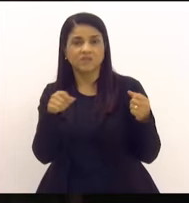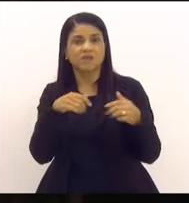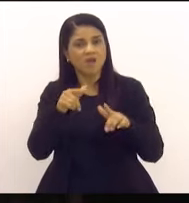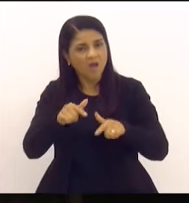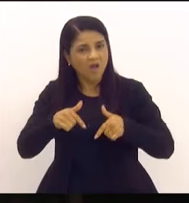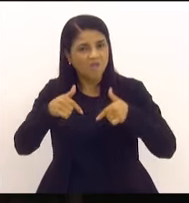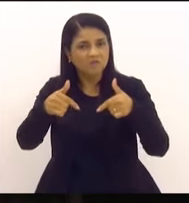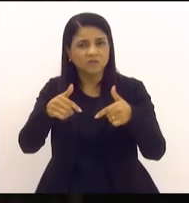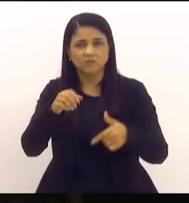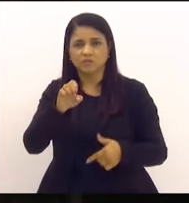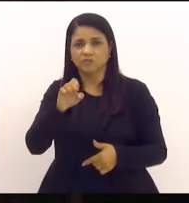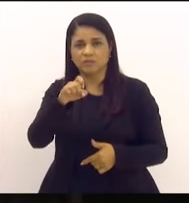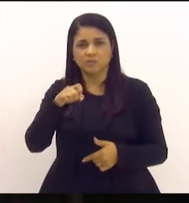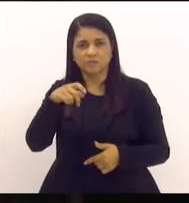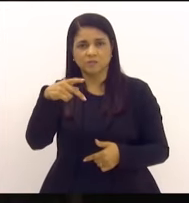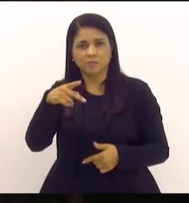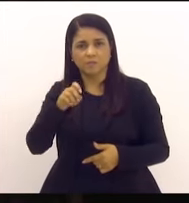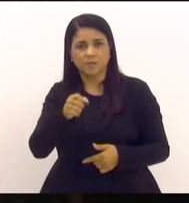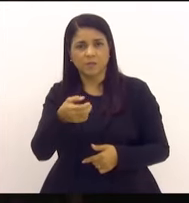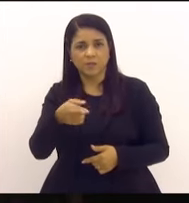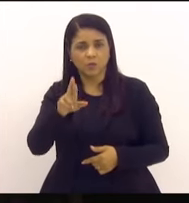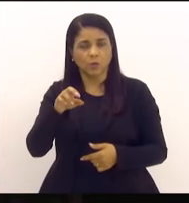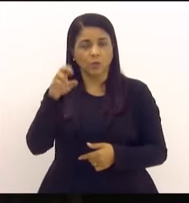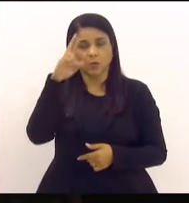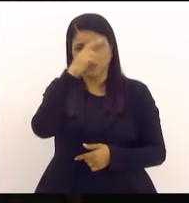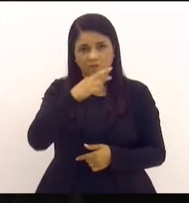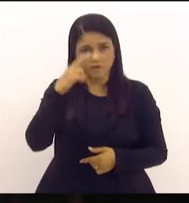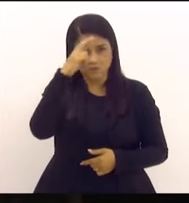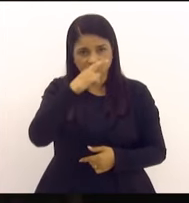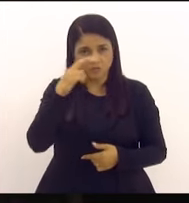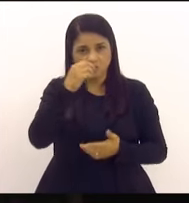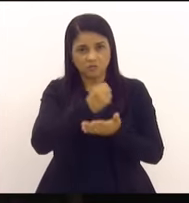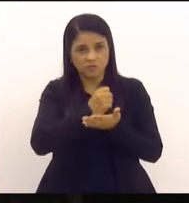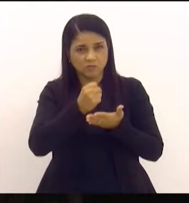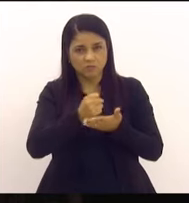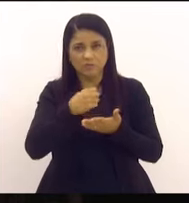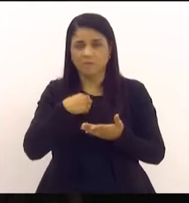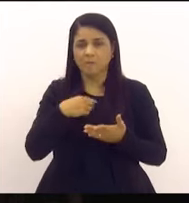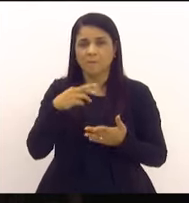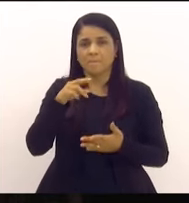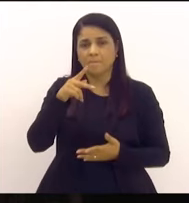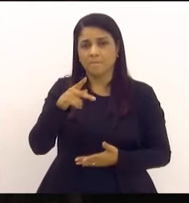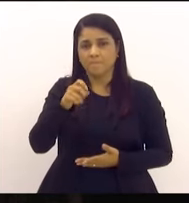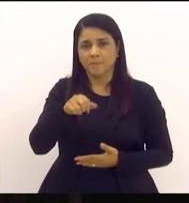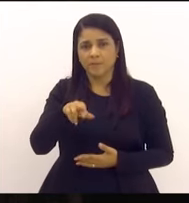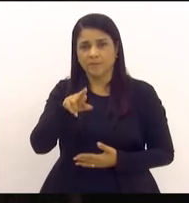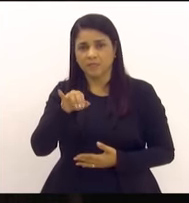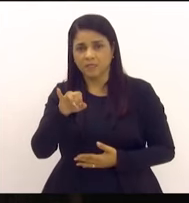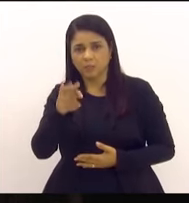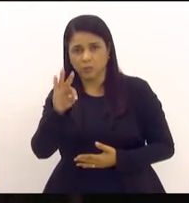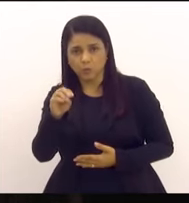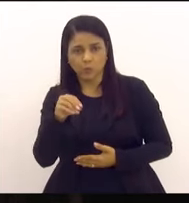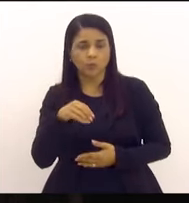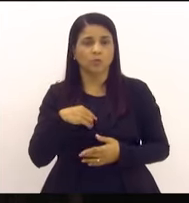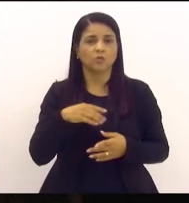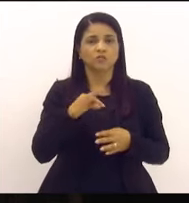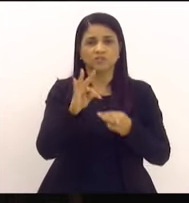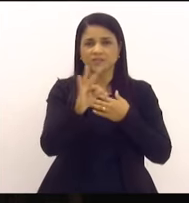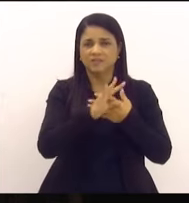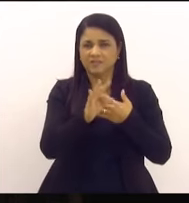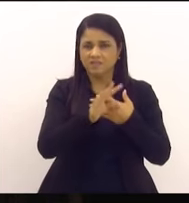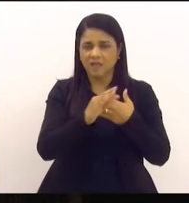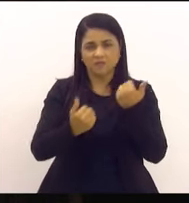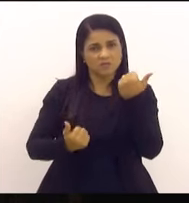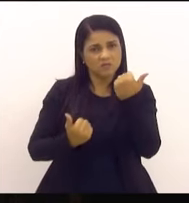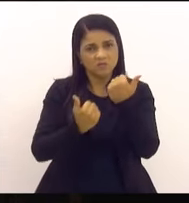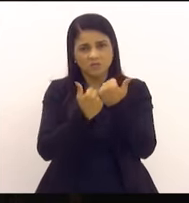de inspetor, de oficial de cartório, de investigador, de perito, de papiloscopista, de técnico, de